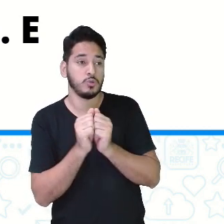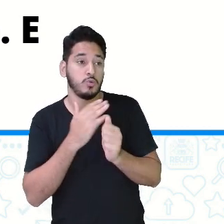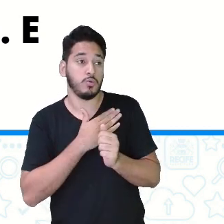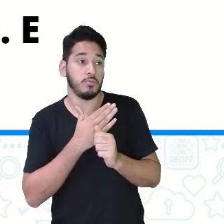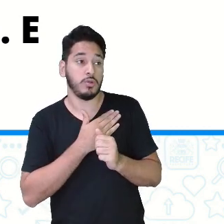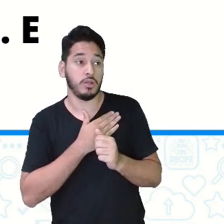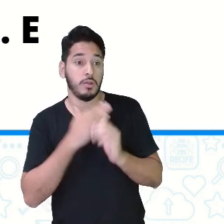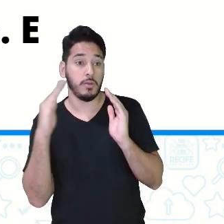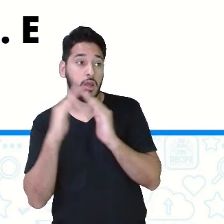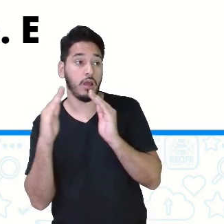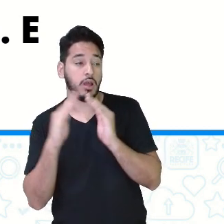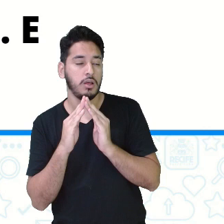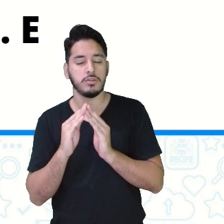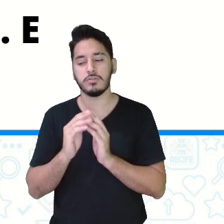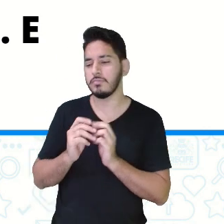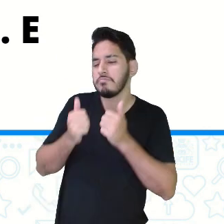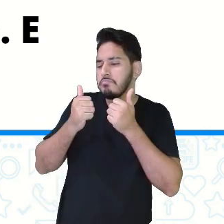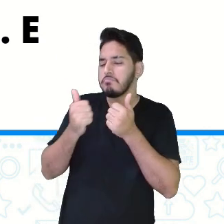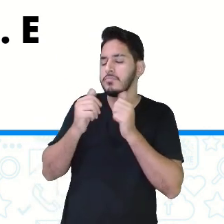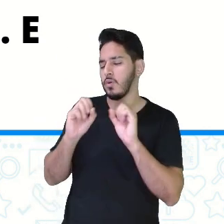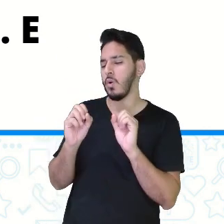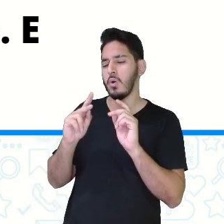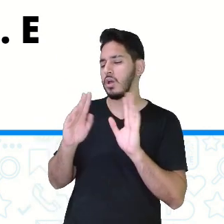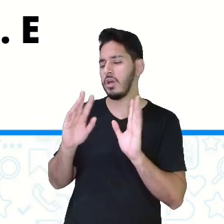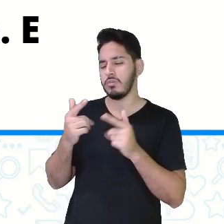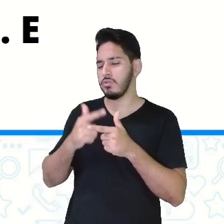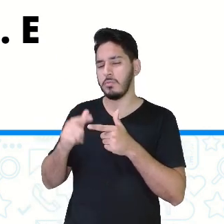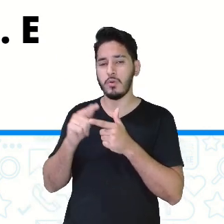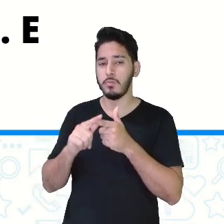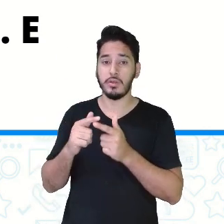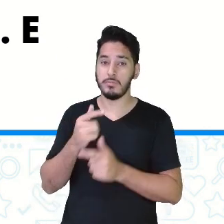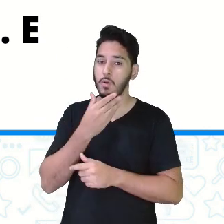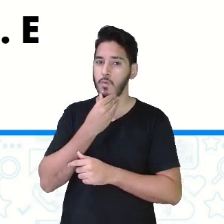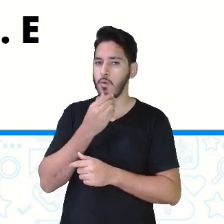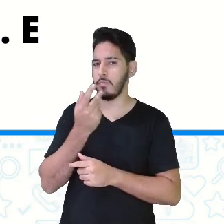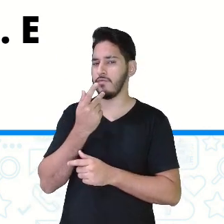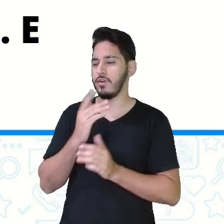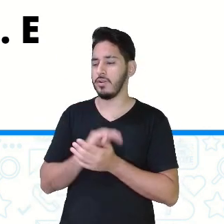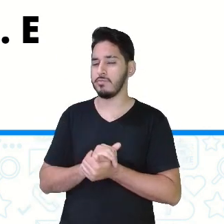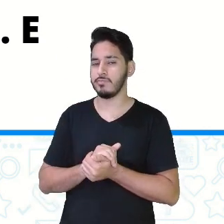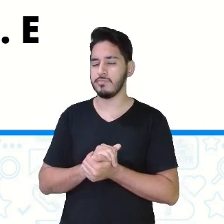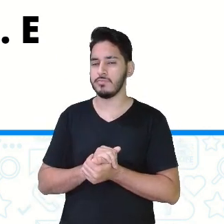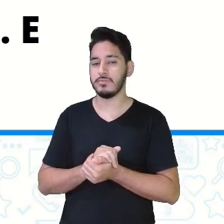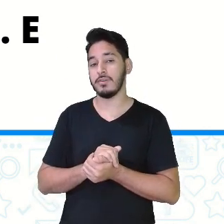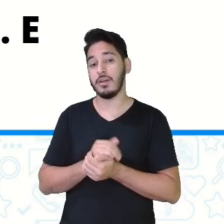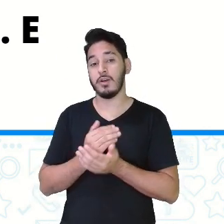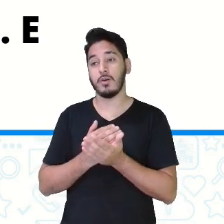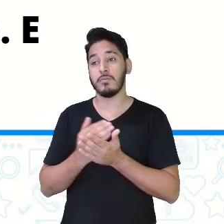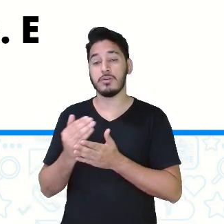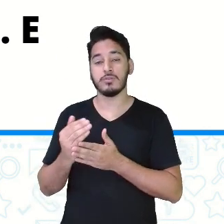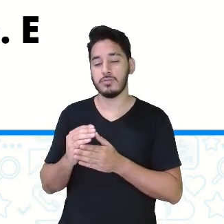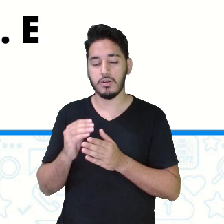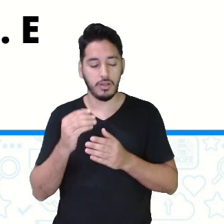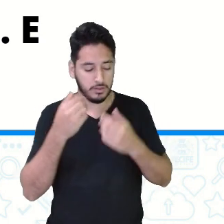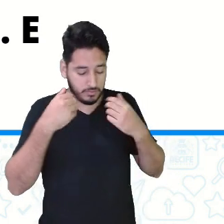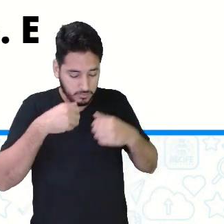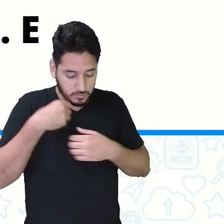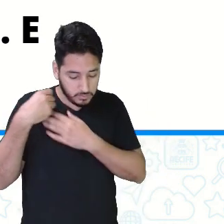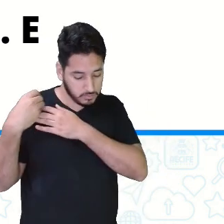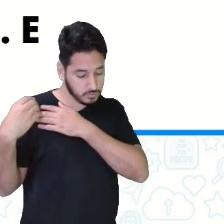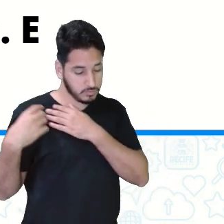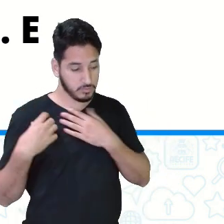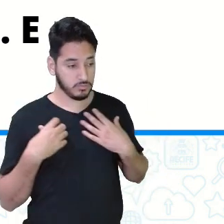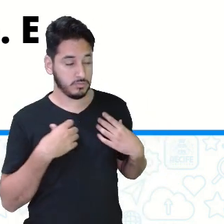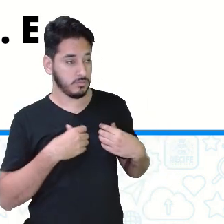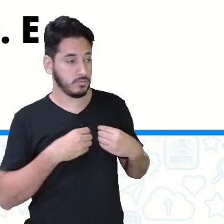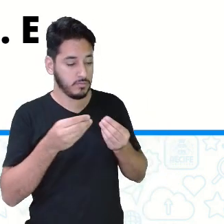onde moro. Está bem, como quiser. Ele consentiu. Começando a despir o sobretudo, ela disse: leve